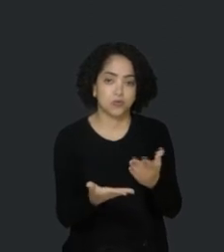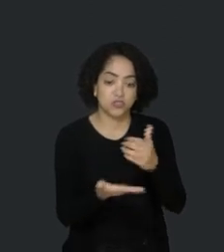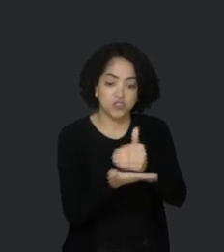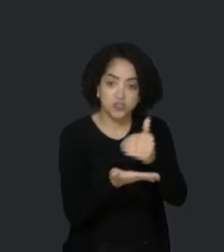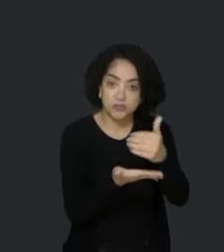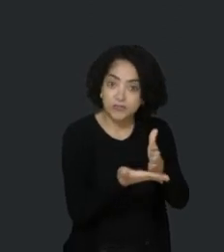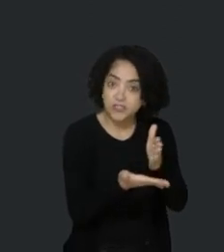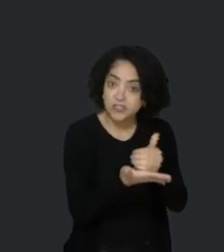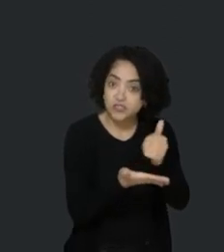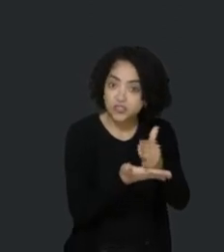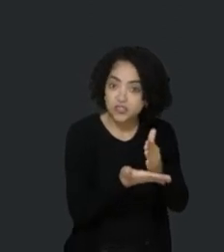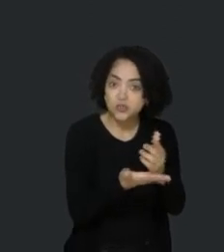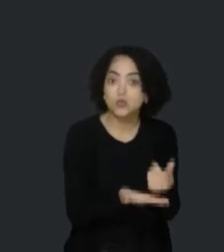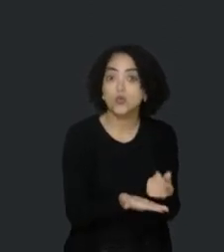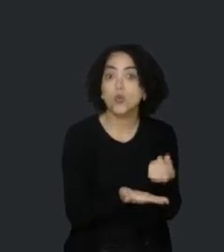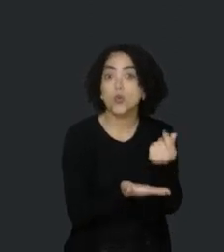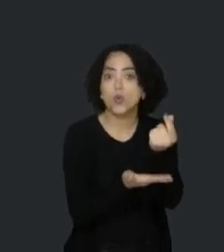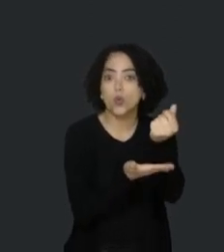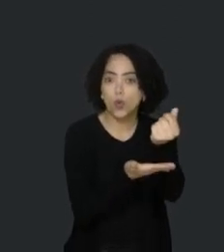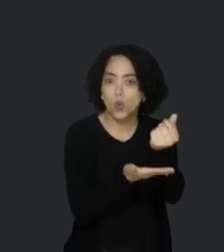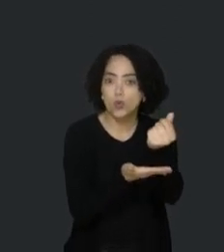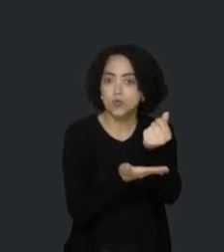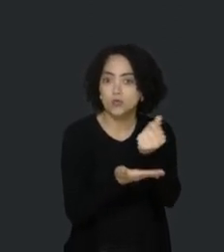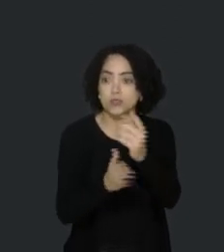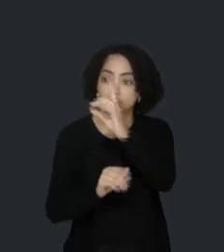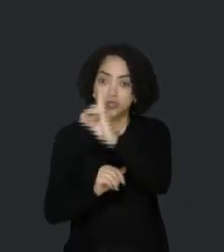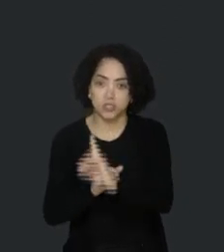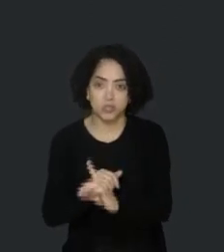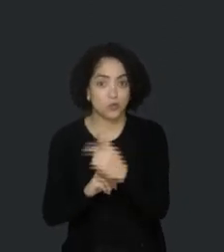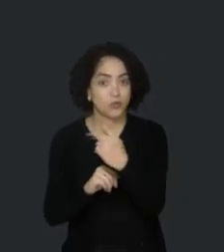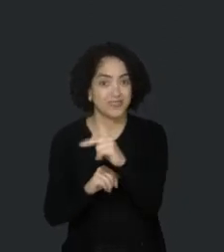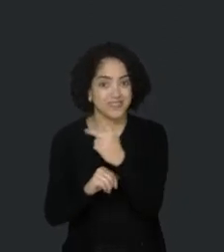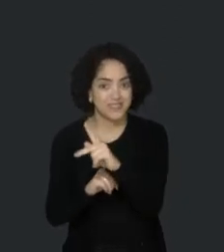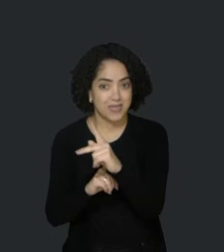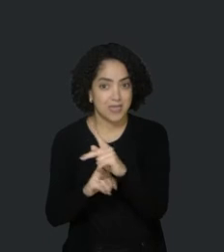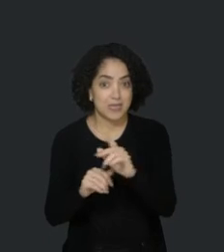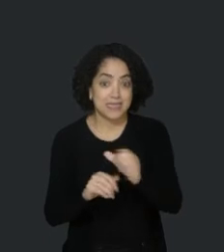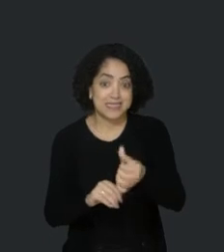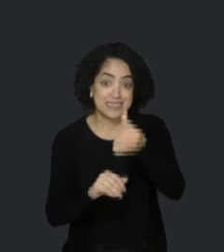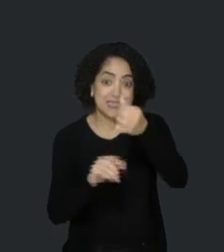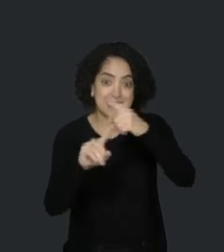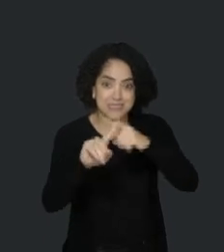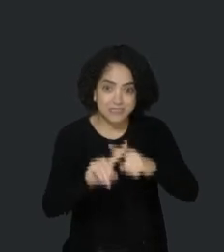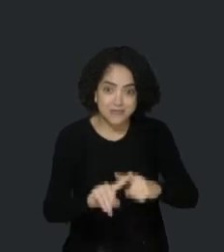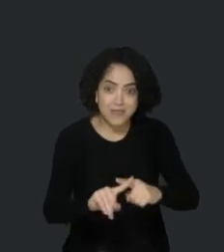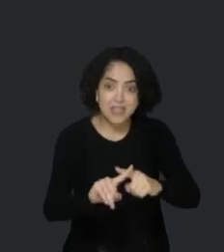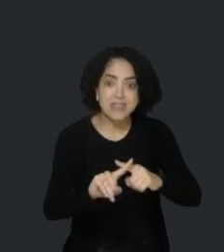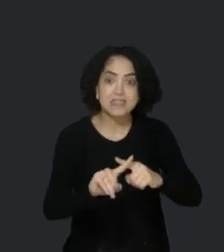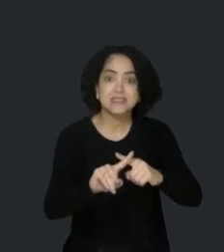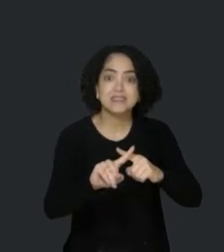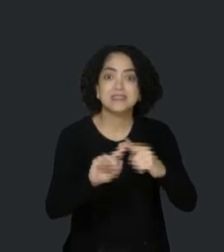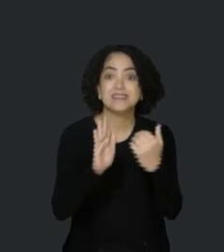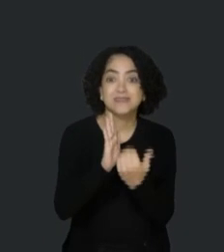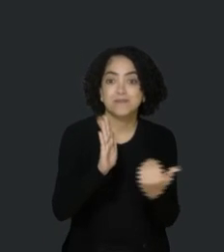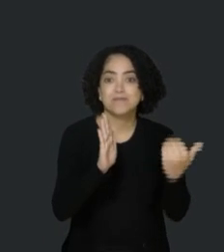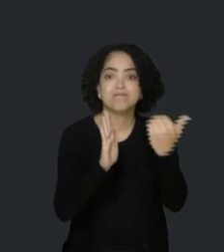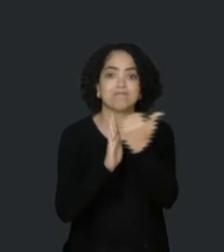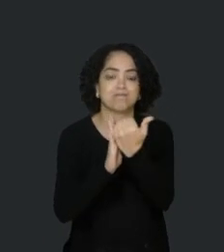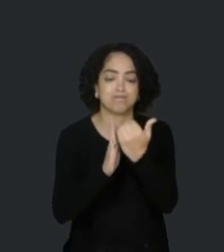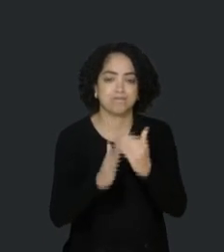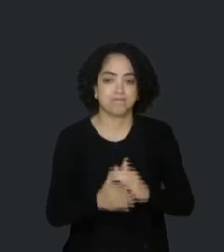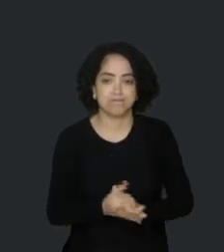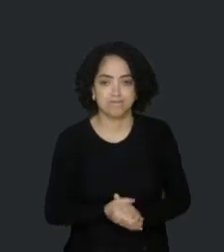os lucros entre os seus diretores seis vezes mais volta para mim